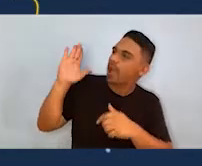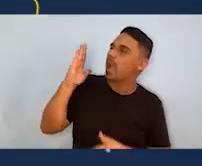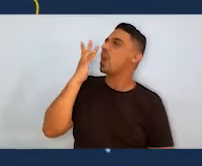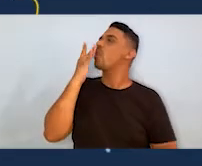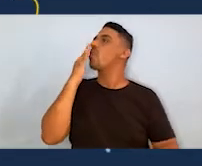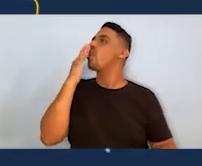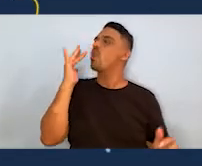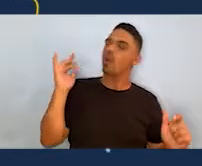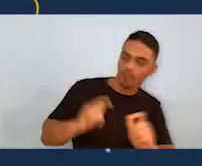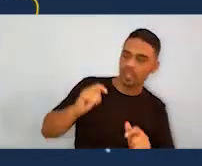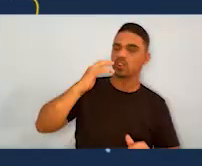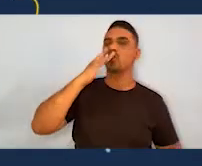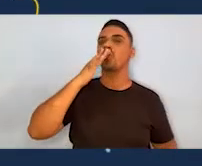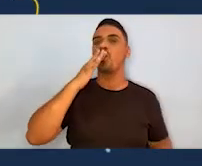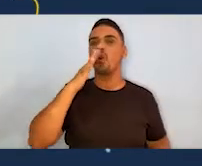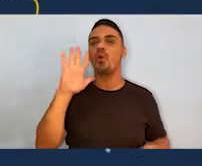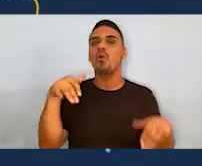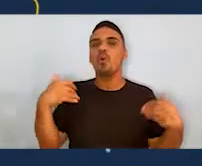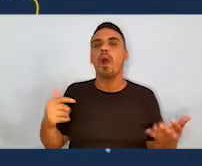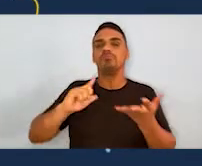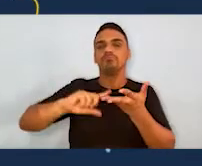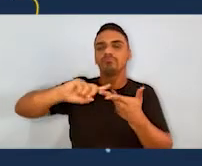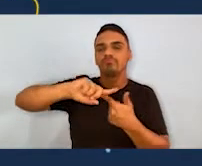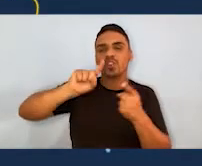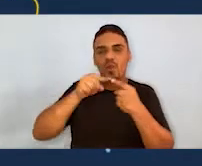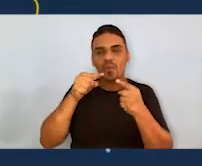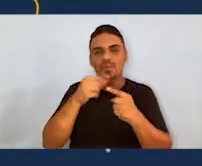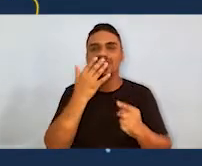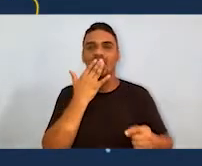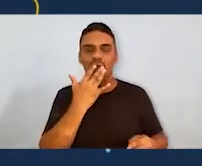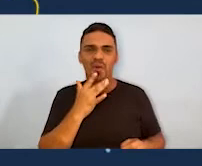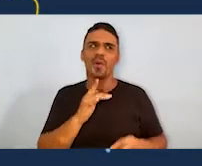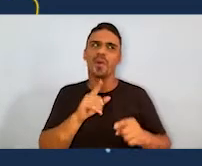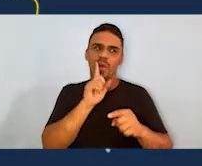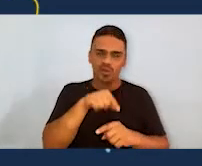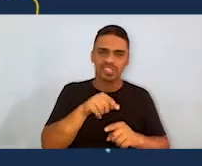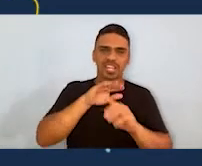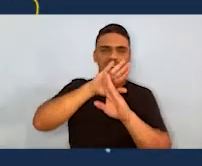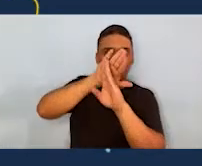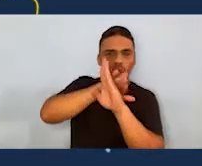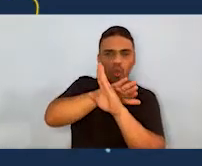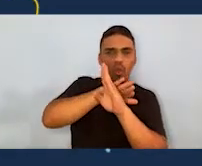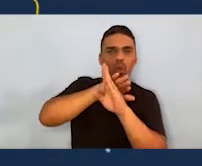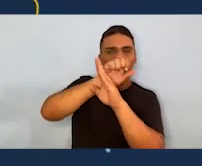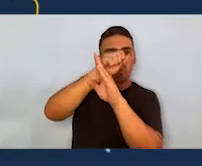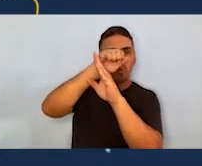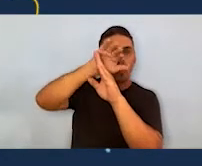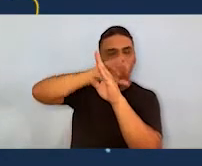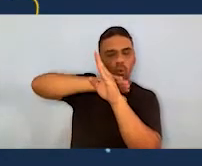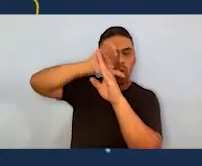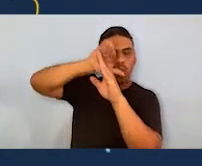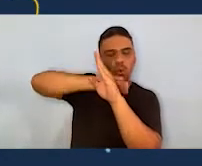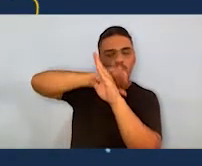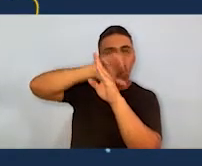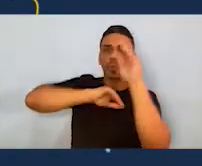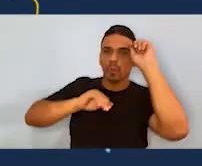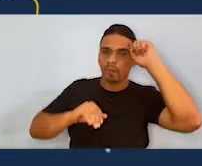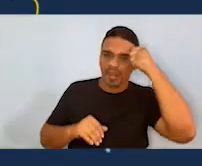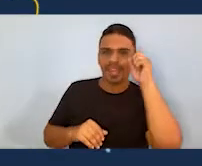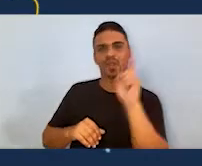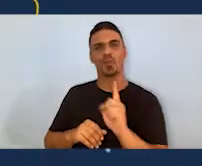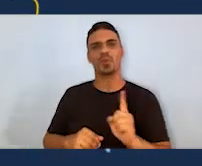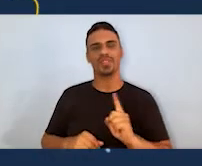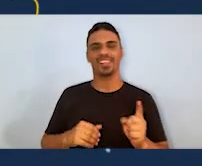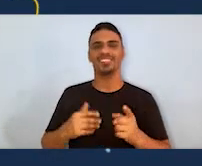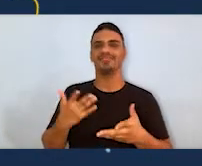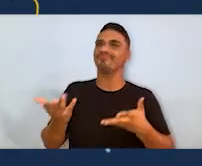menos cores? Quais cores que eu usaria? E então, se eu usaria contorno preto ou não usaria? Então, essa é outra questão, né? A gente trabalha em